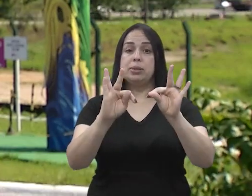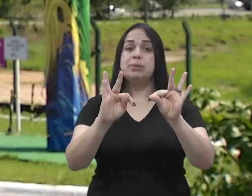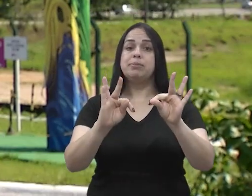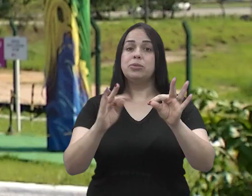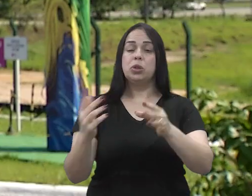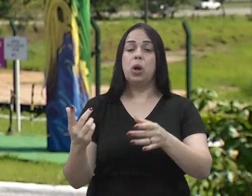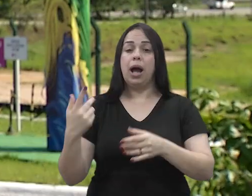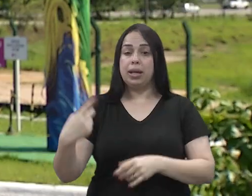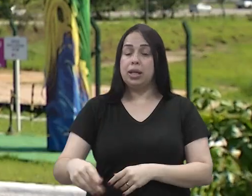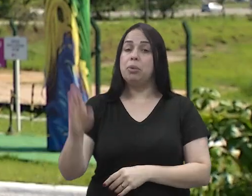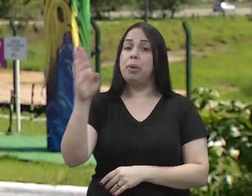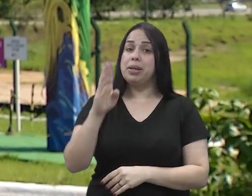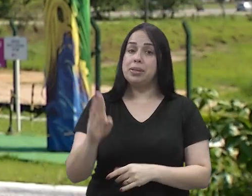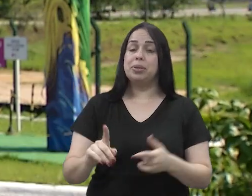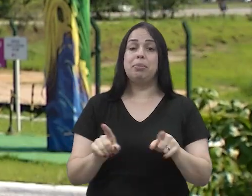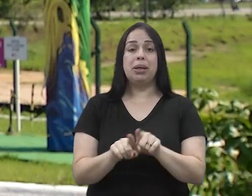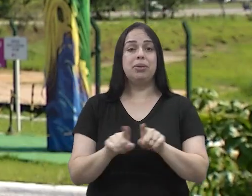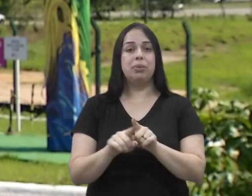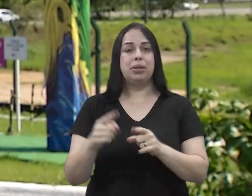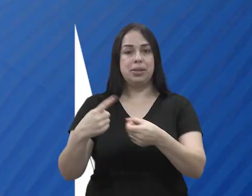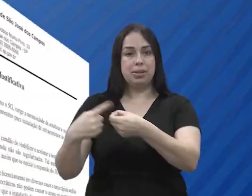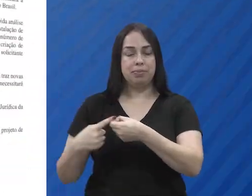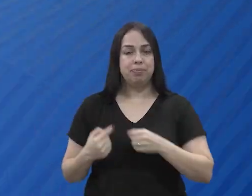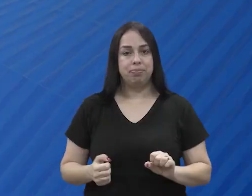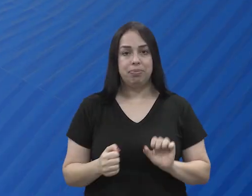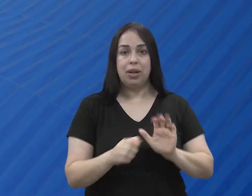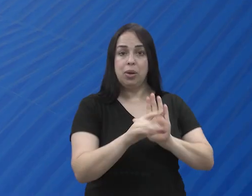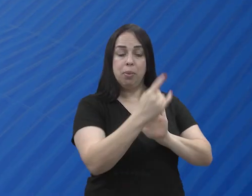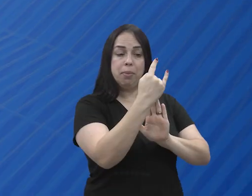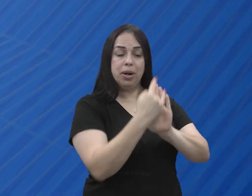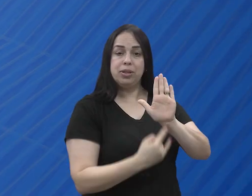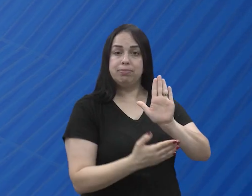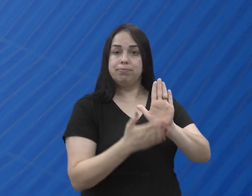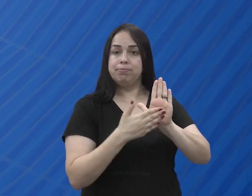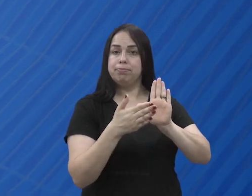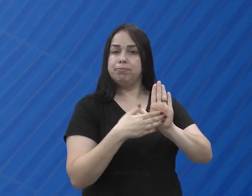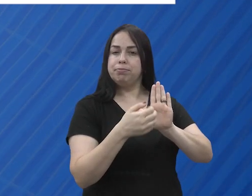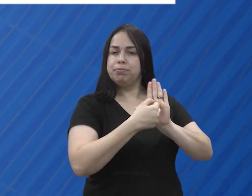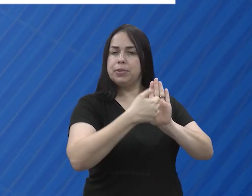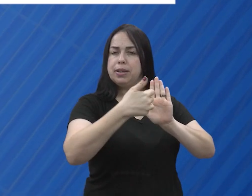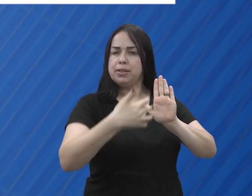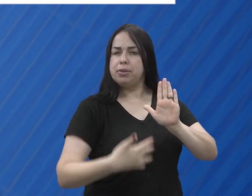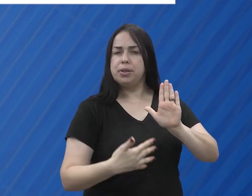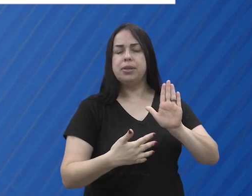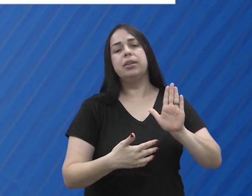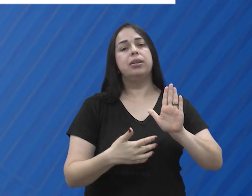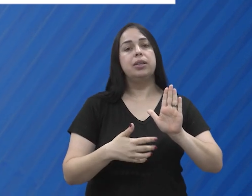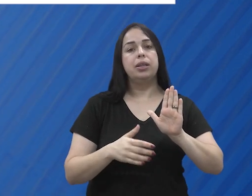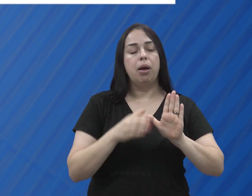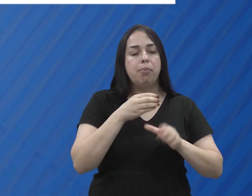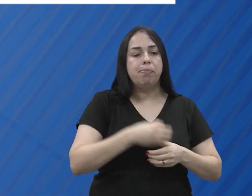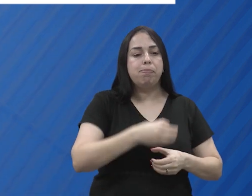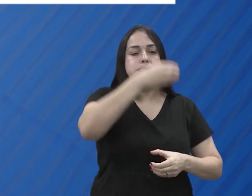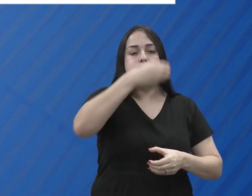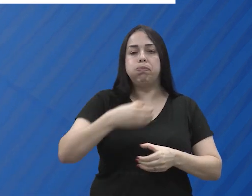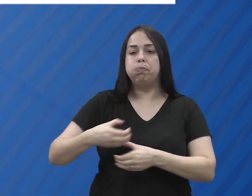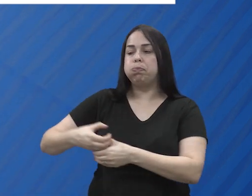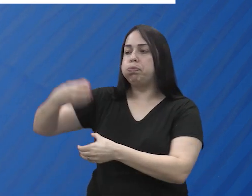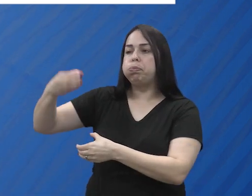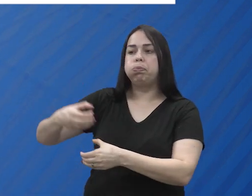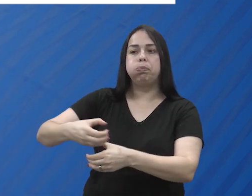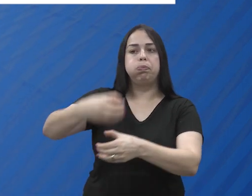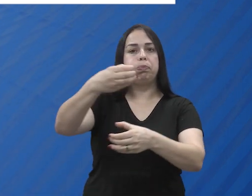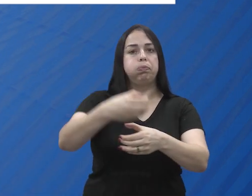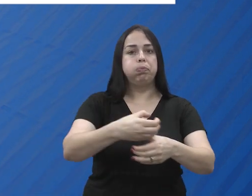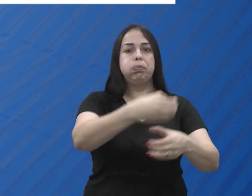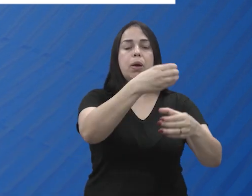antes, esteja no Brasil, esteja nos municípios. A justificativa do projeto destaca que a instalação de antenas 5G